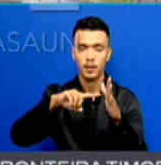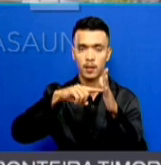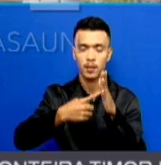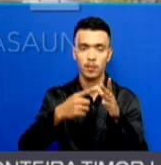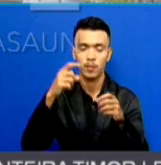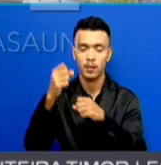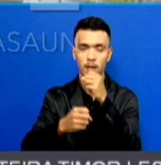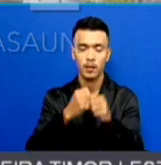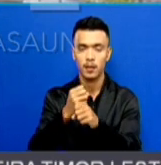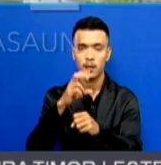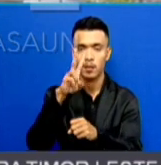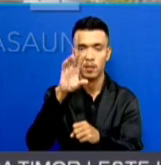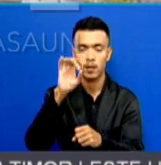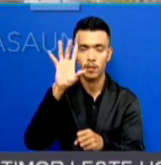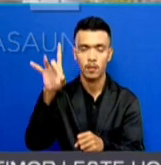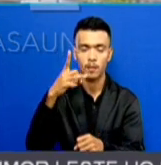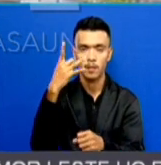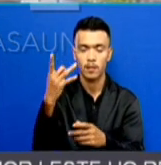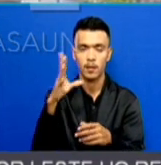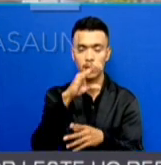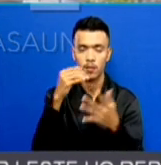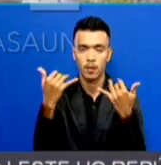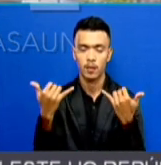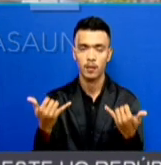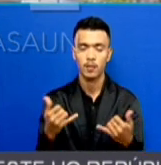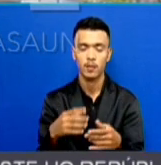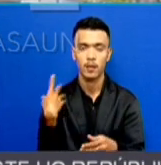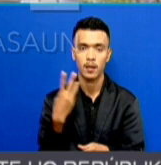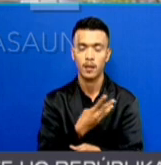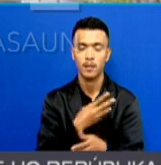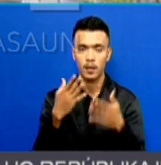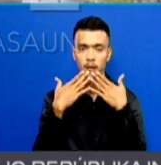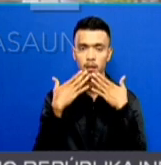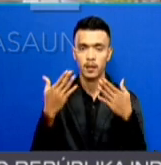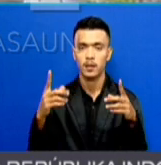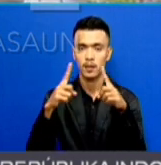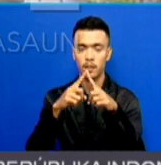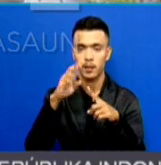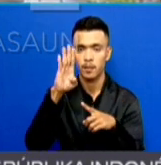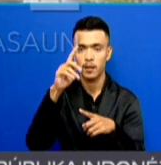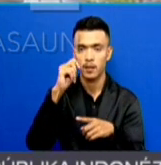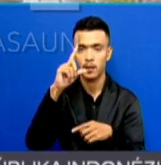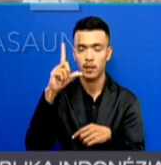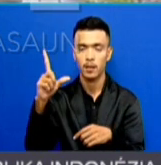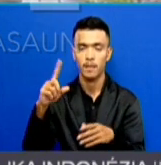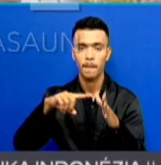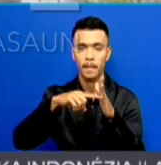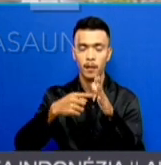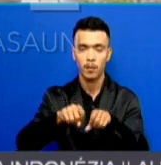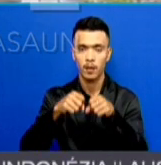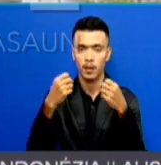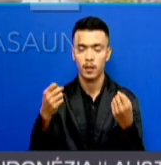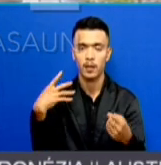2018 lore mai to tinan ne. Nabe de parte primero ami agradece ba BTLP. Ita ha un at ne ita